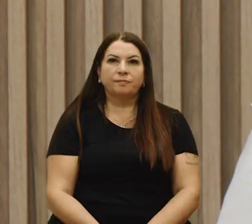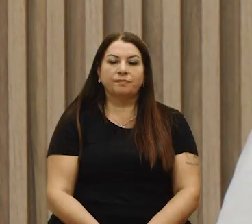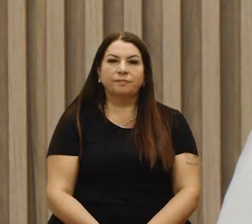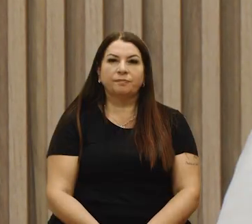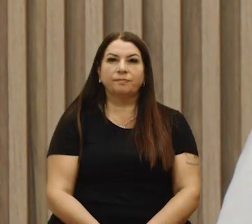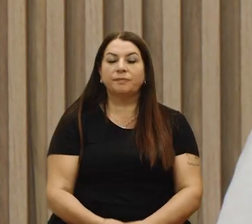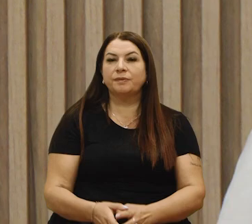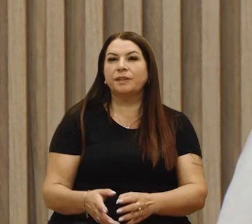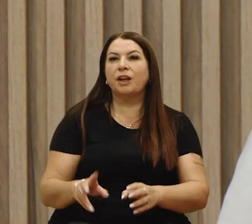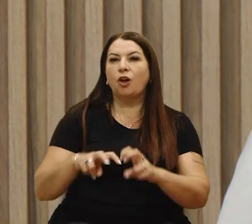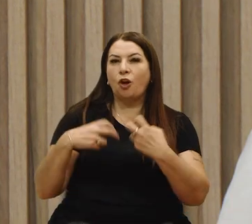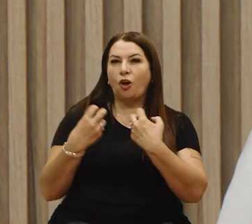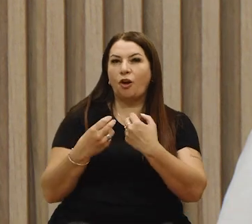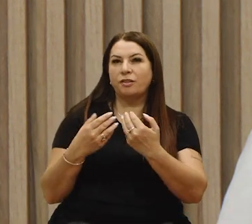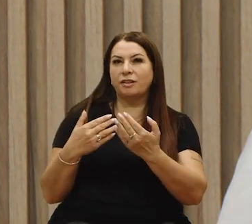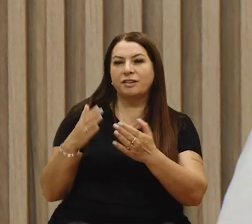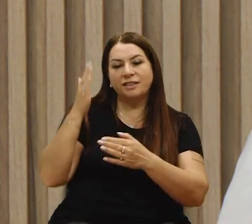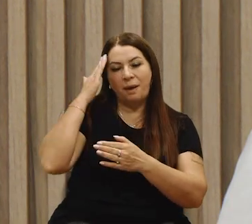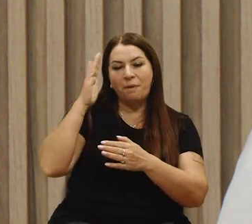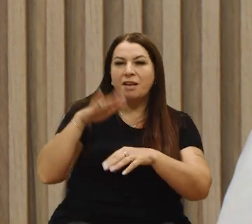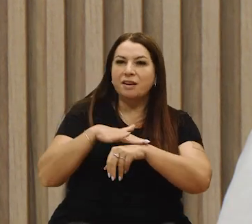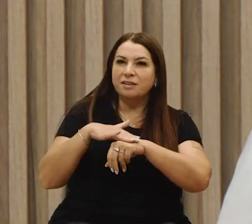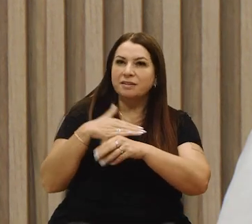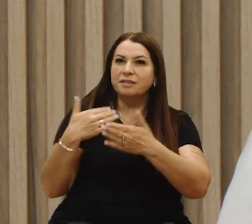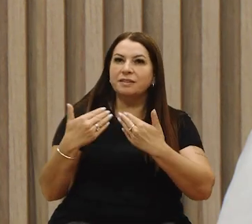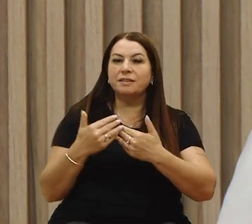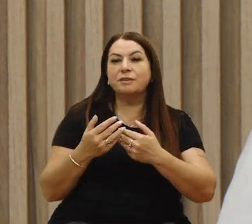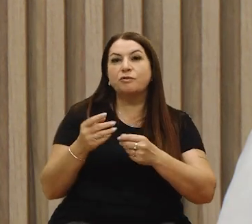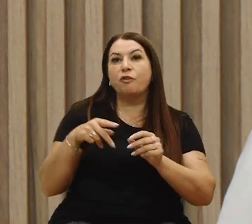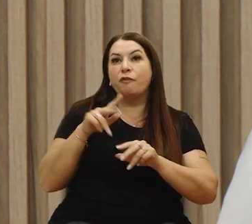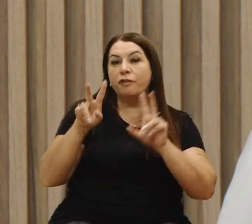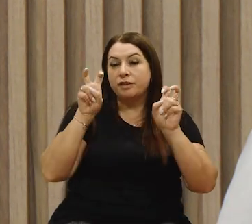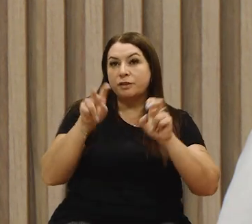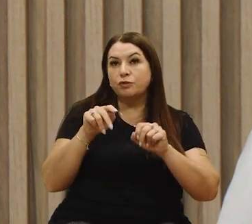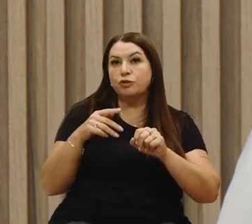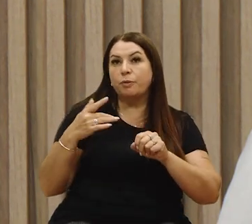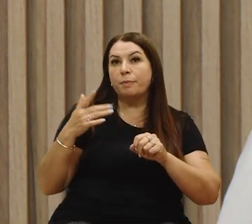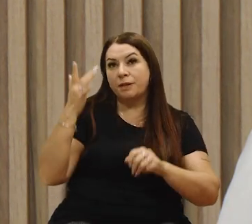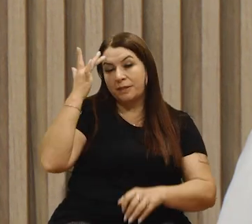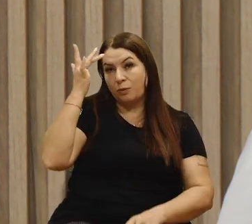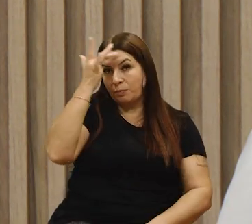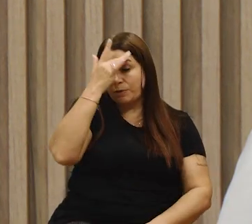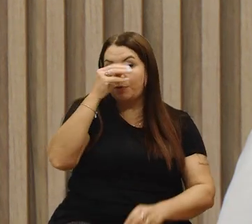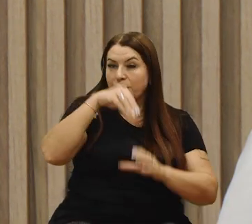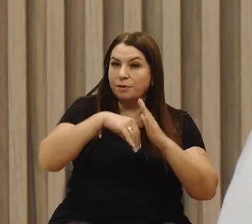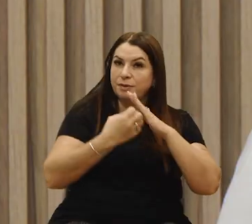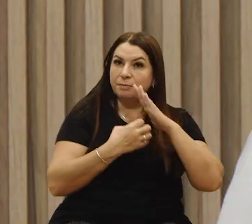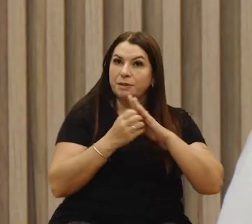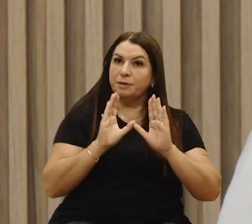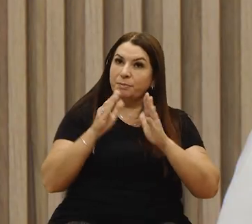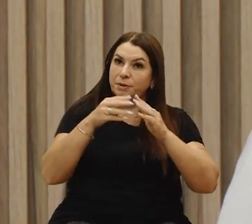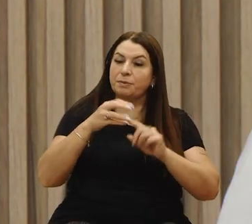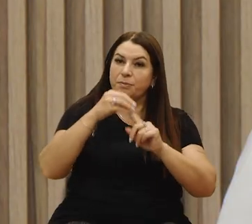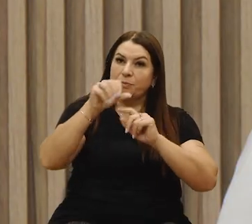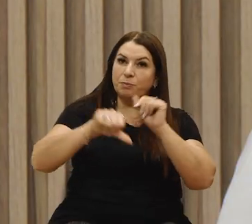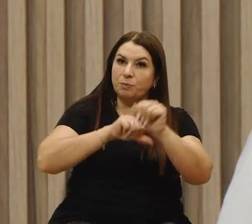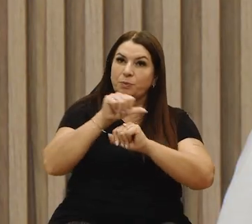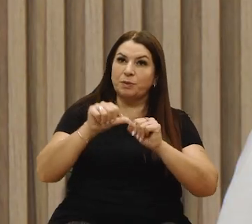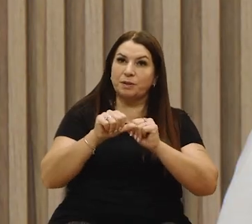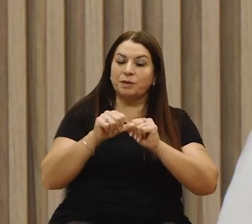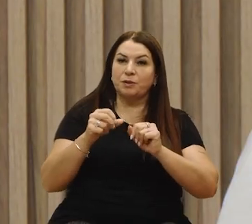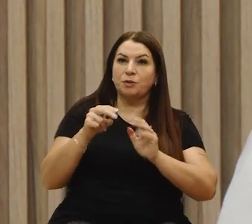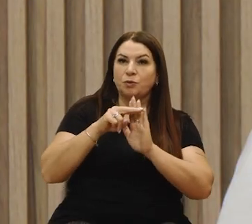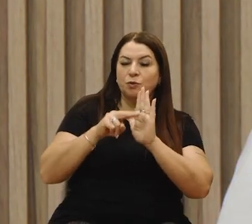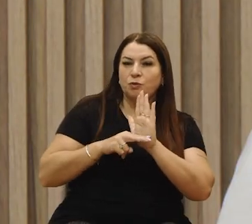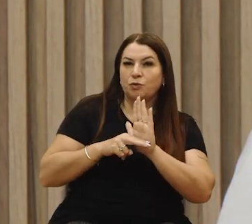Roda de Saberes, conversando sobre saúde mental nas empresas e tendo principalmente como foco as mudanças na